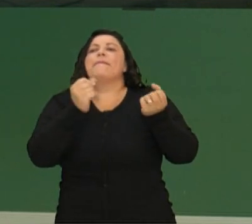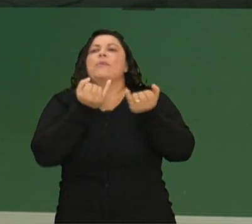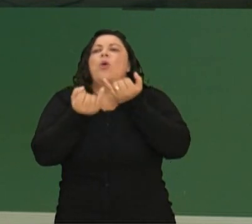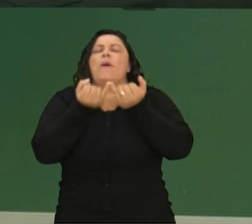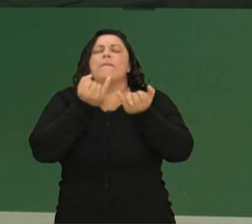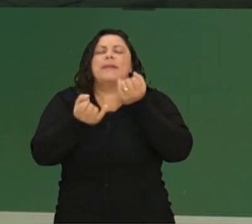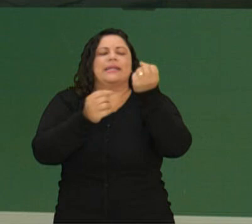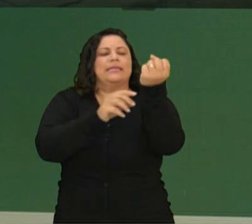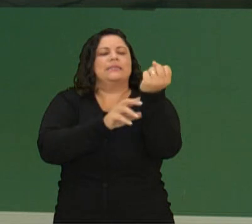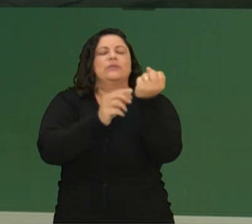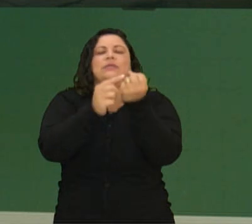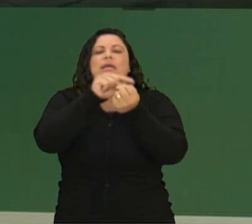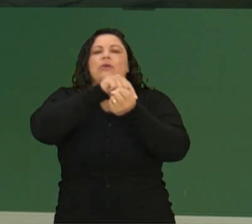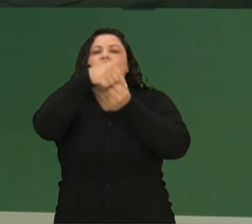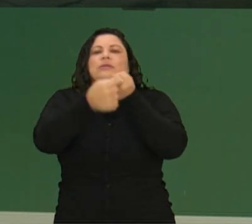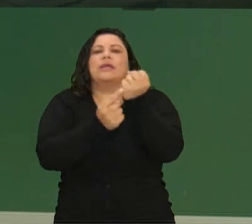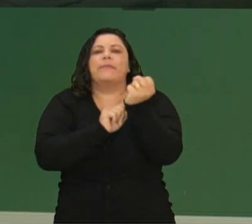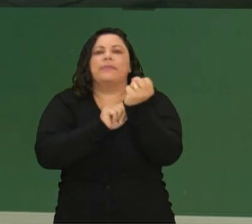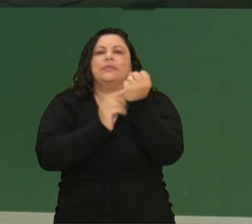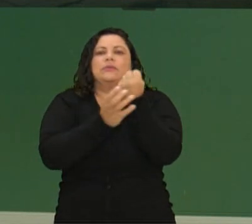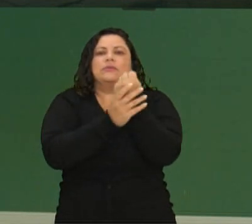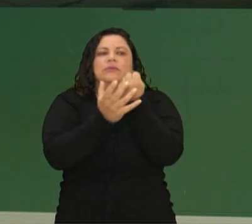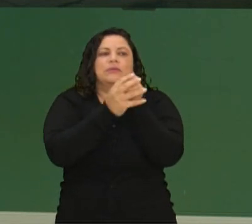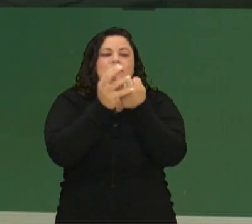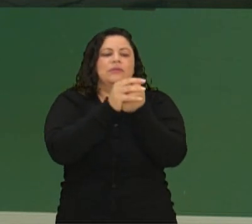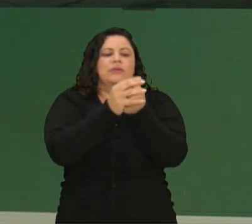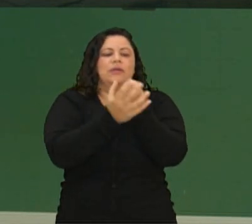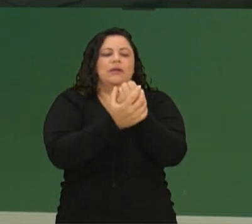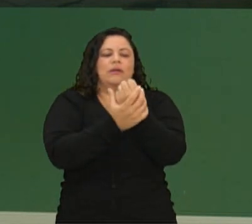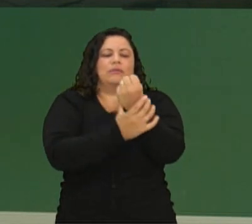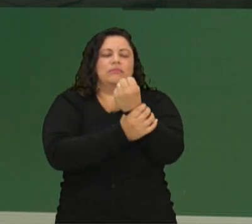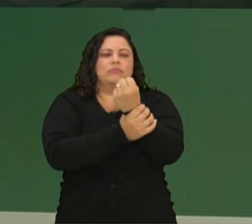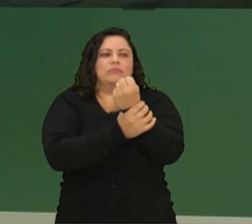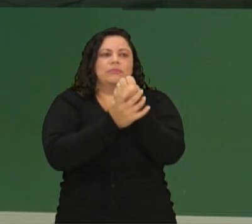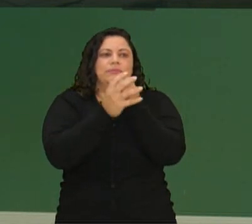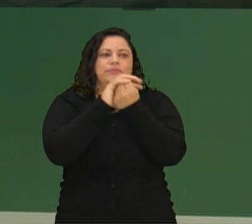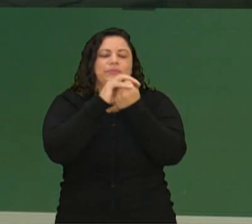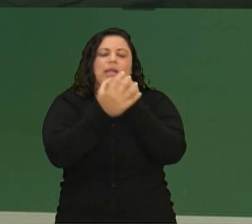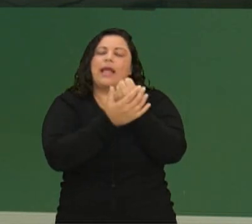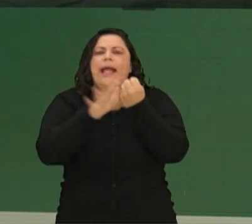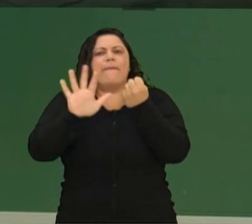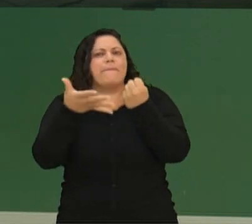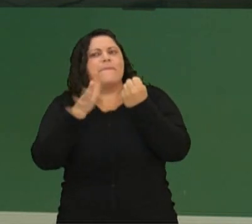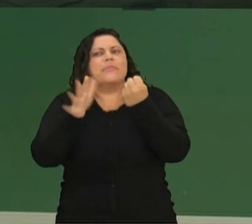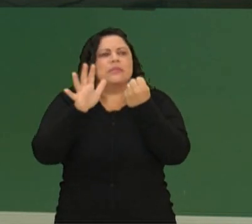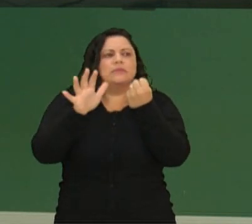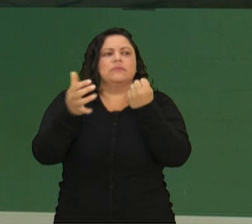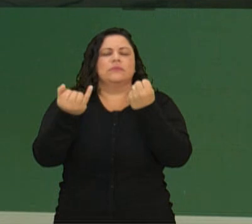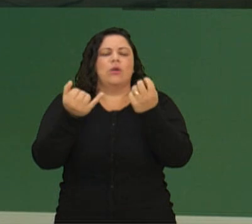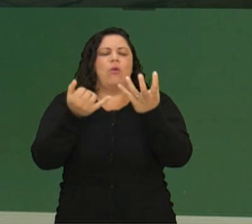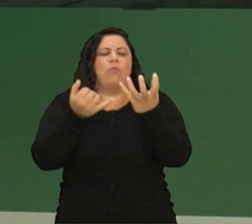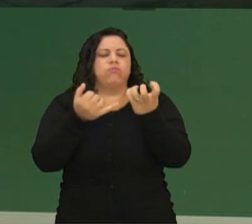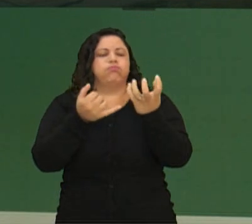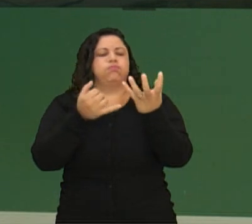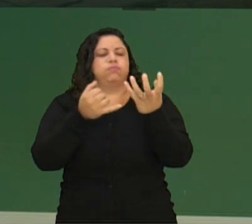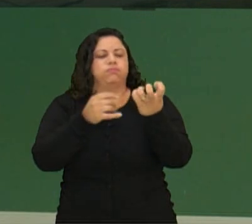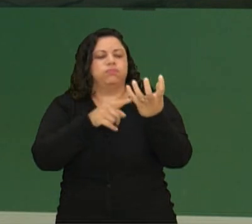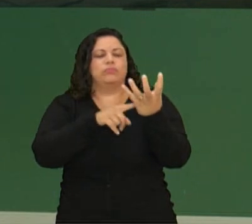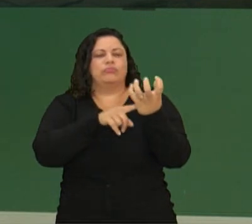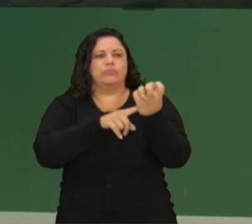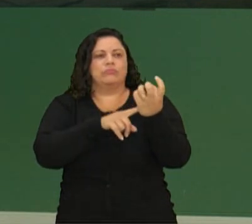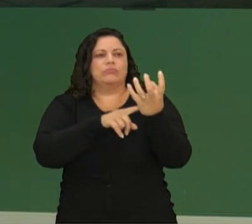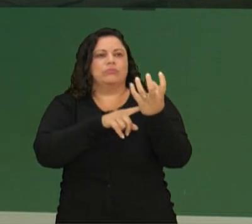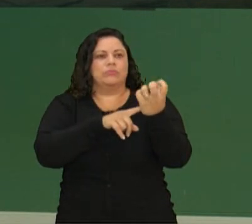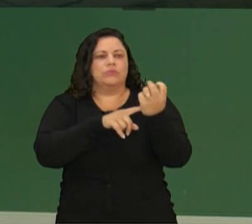tá? Então, se você fechar a sua mão assim, o tamanho aí do seu punho é mais ou menos esse o tamanho do seu coração. E ele está